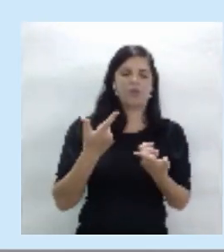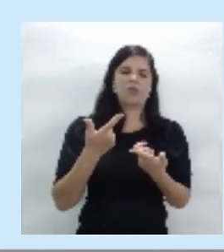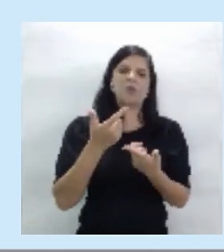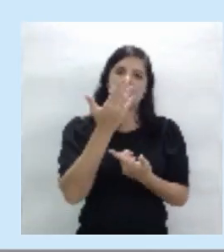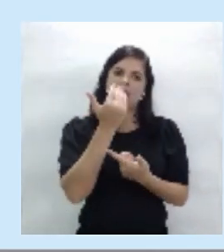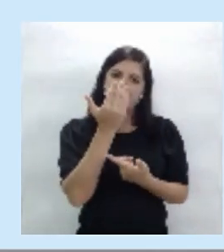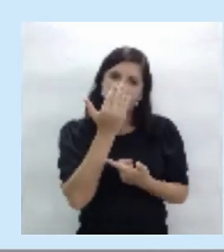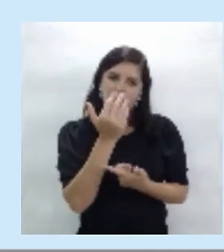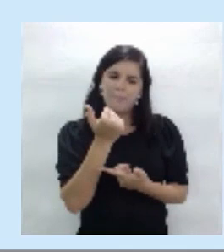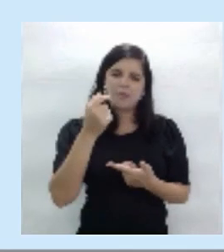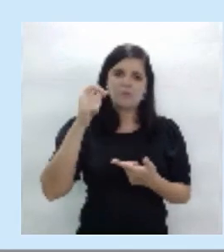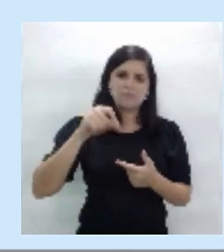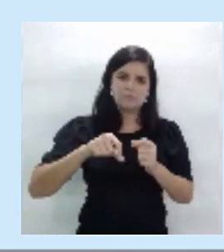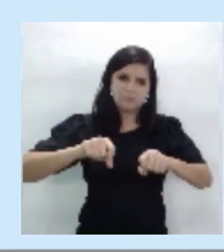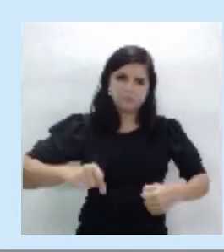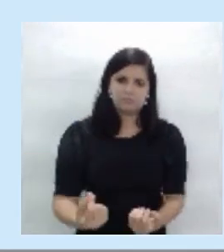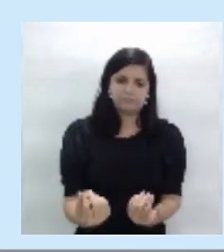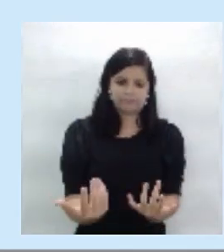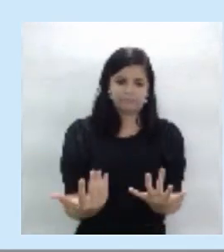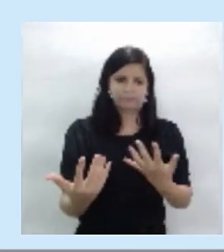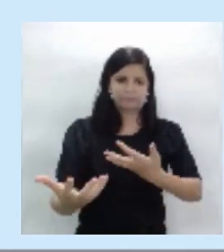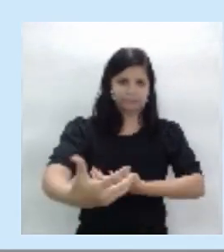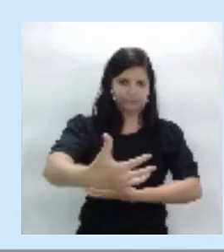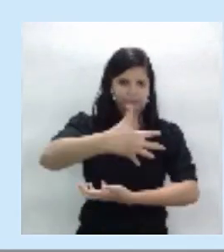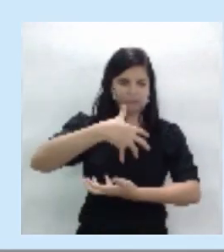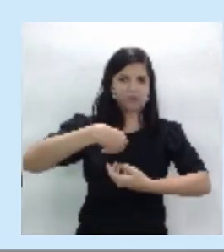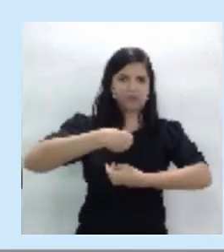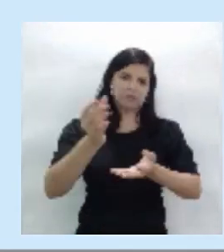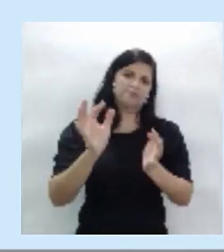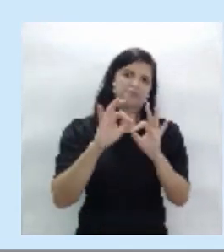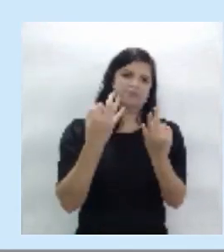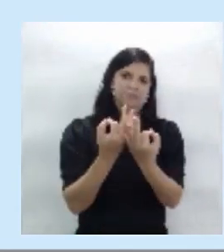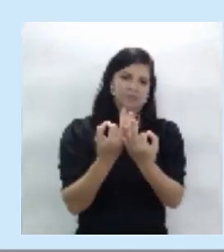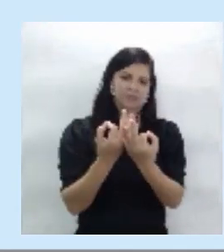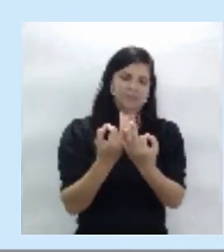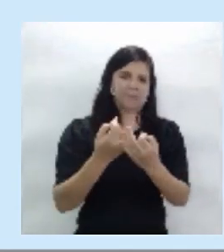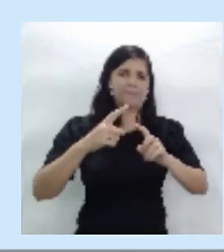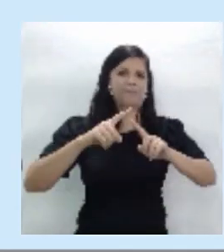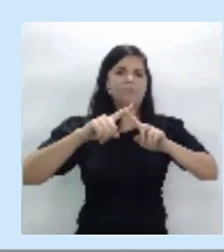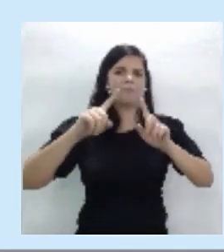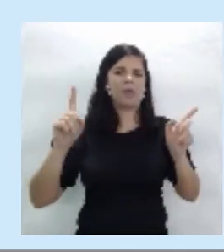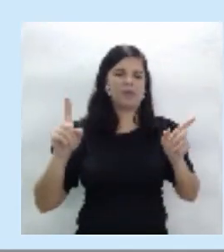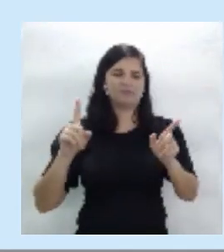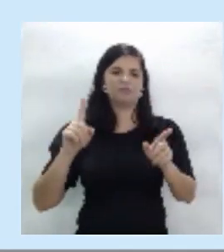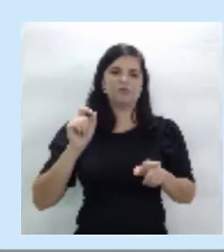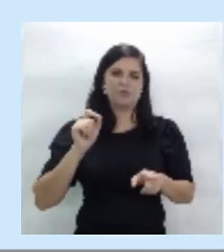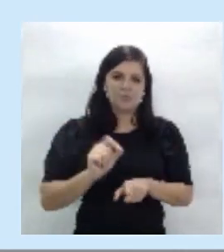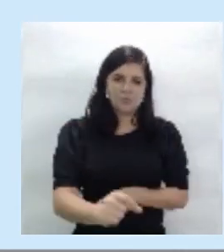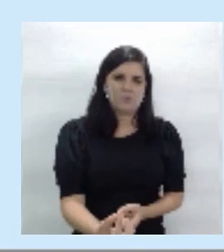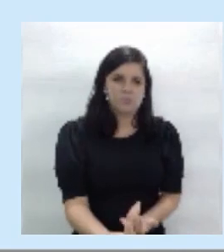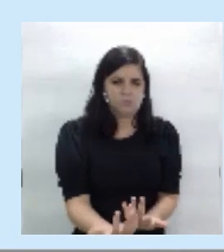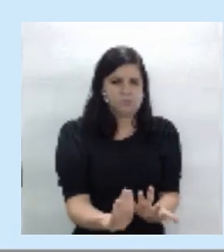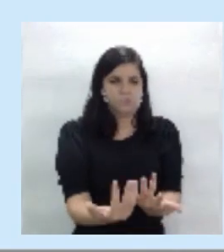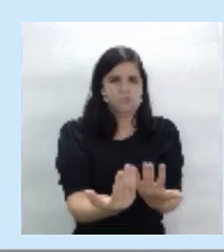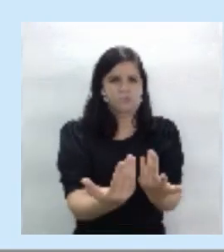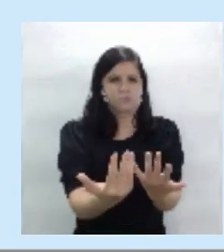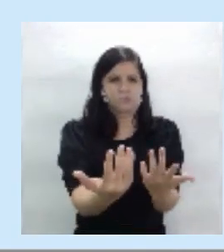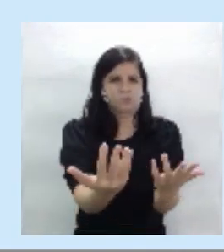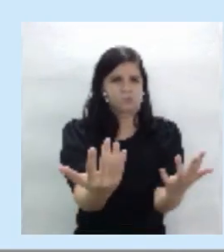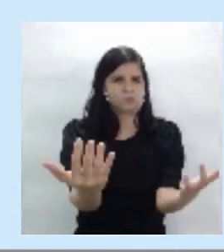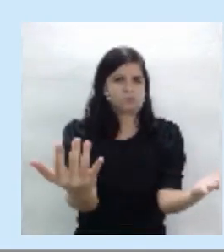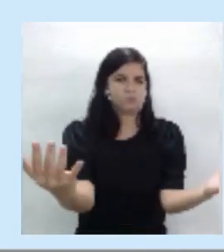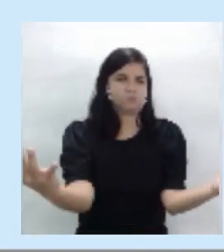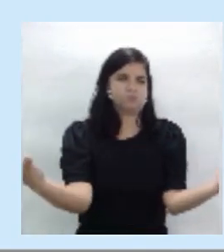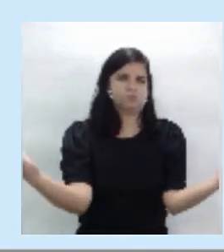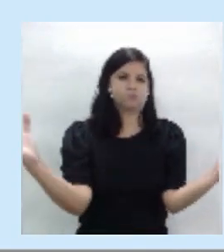vai produzir alimentos para determinadas famílias, tá? Mas quando é uma queimada indiscriminada, tá?